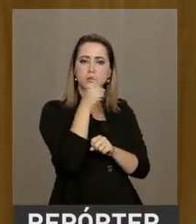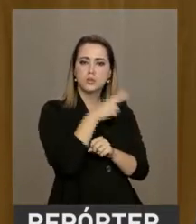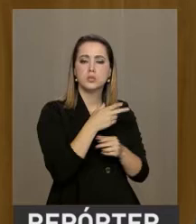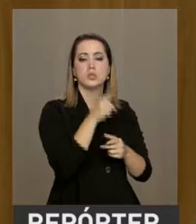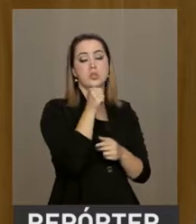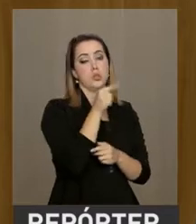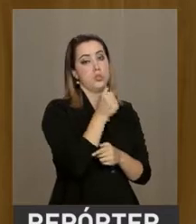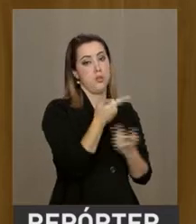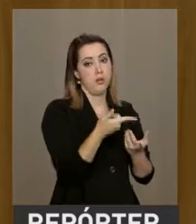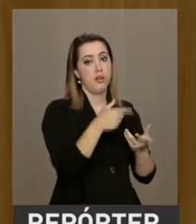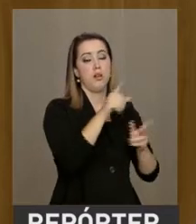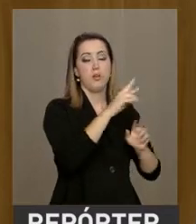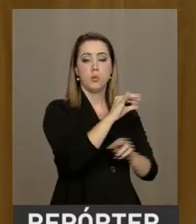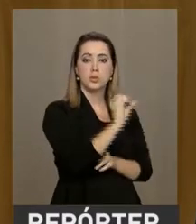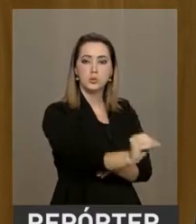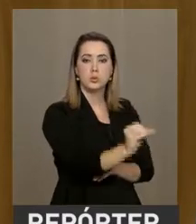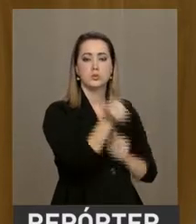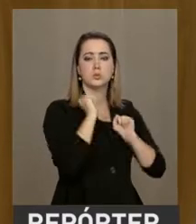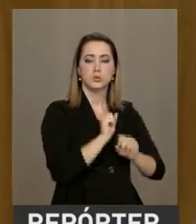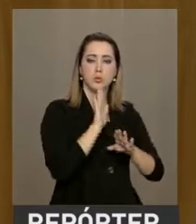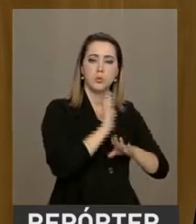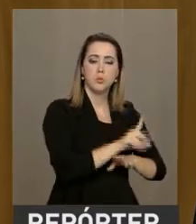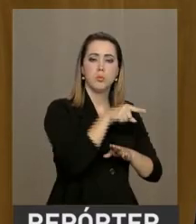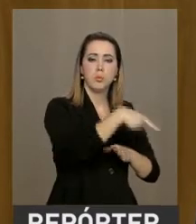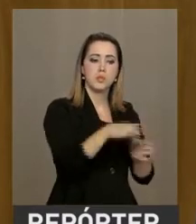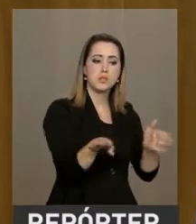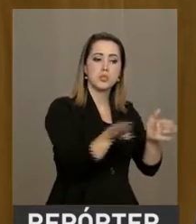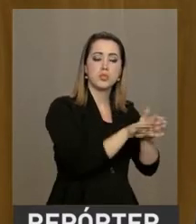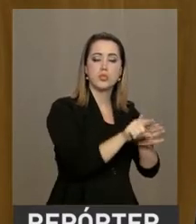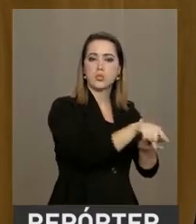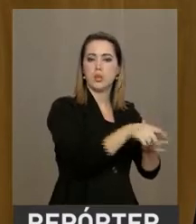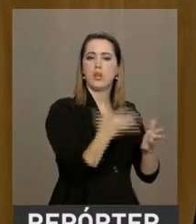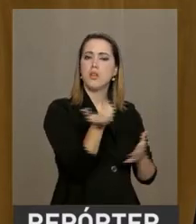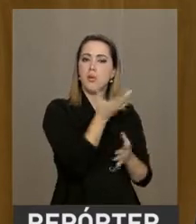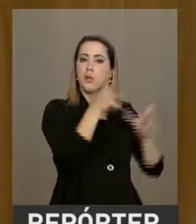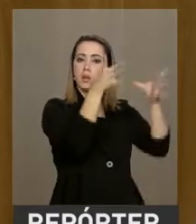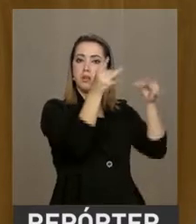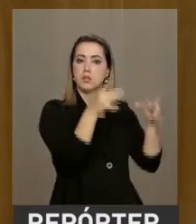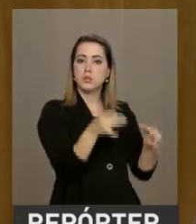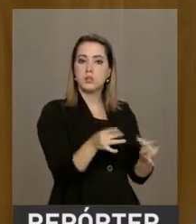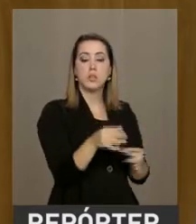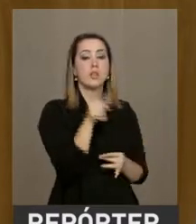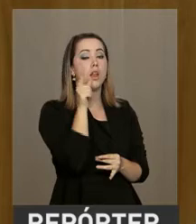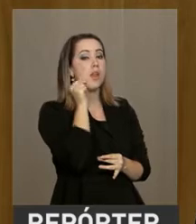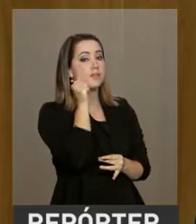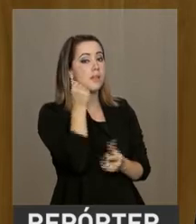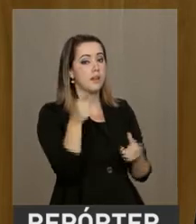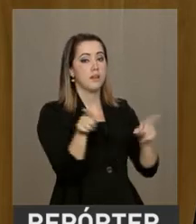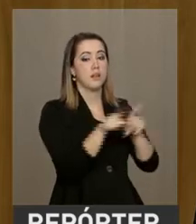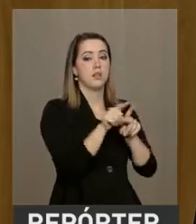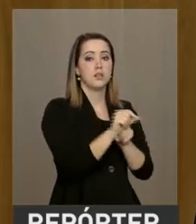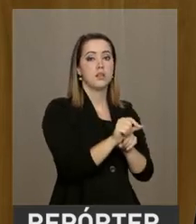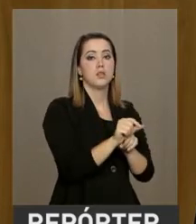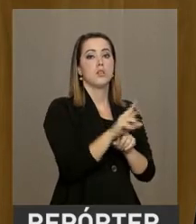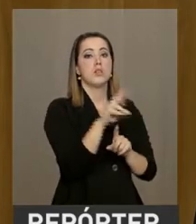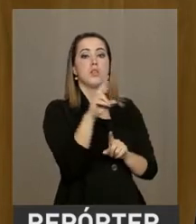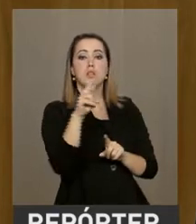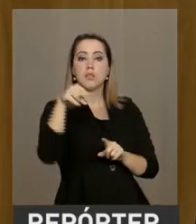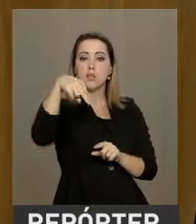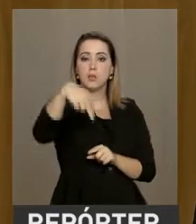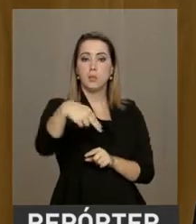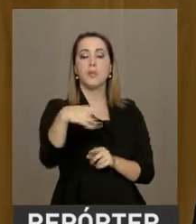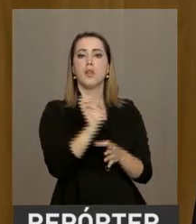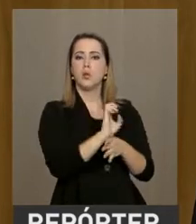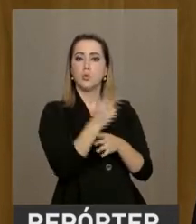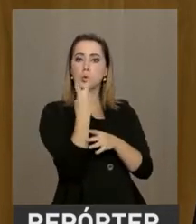águas do são francisco podendo atender e aí queria destacar principalmente o estado do ceará é o estado do rio grande do norte que são